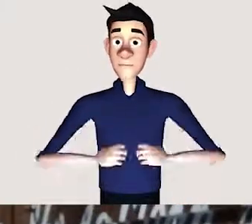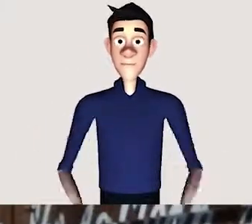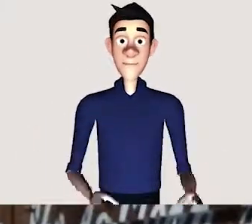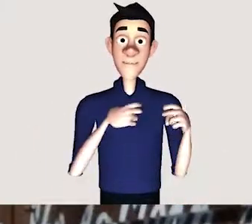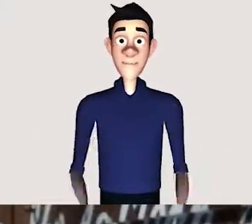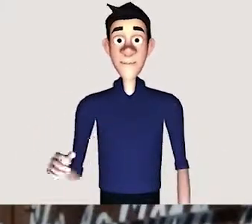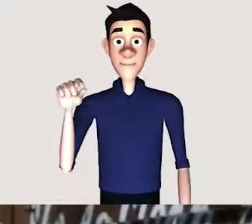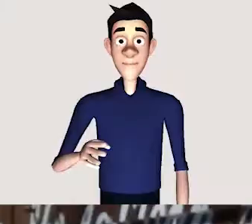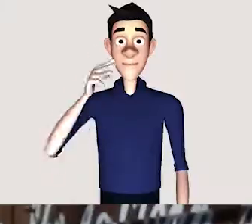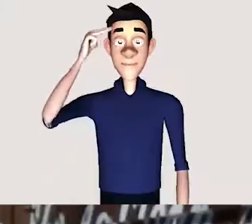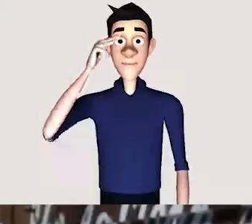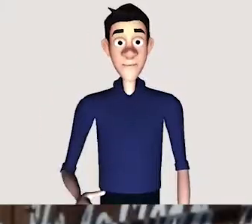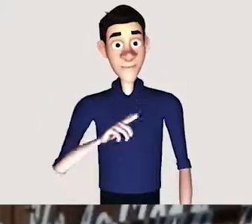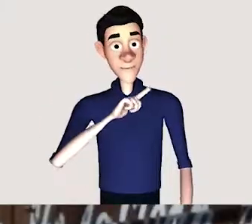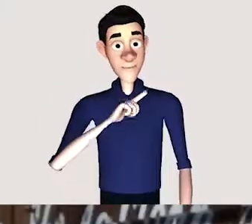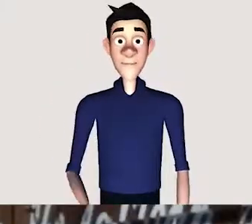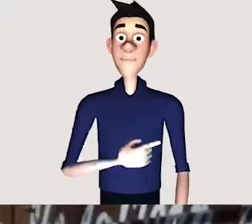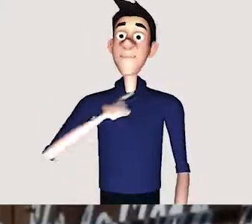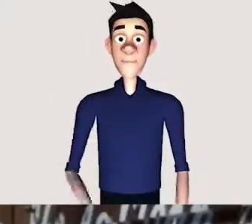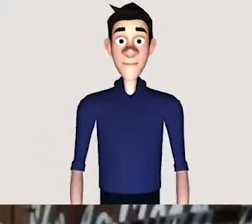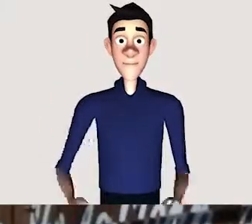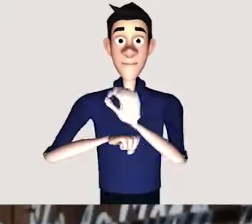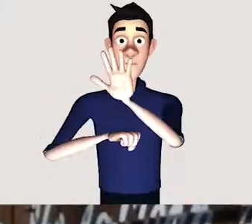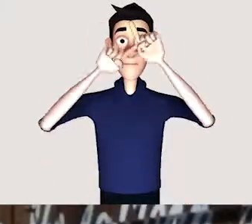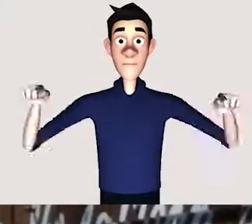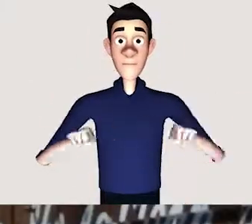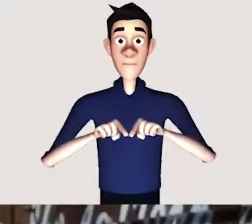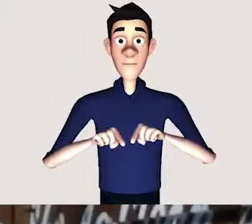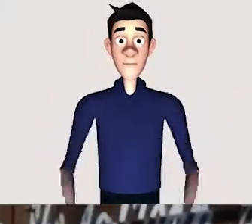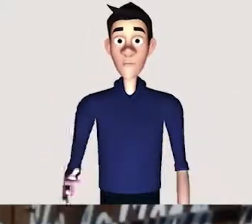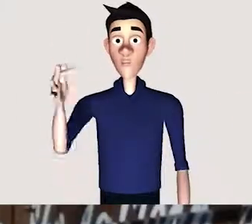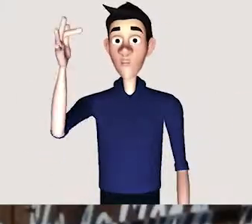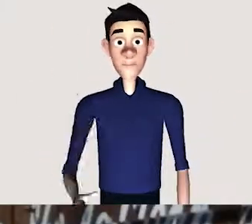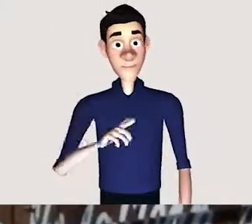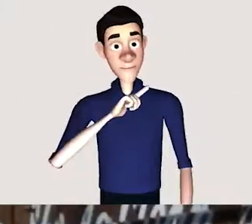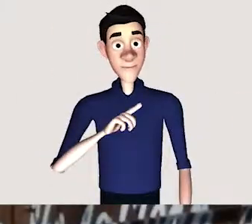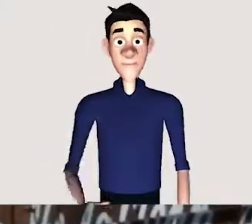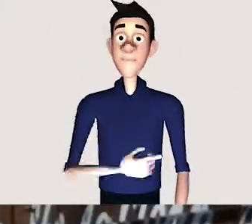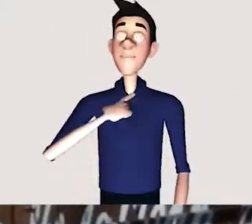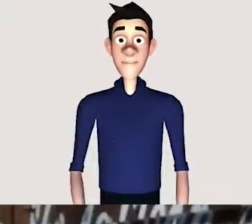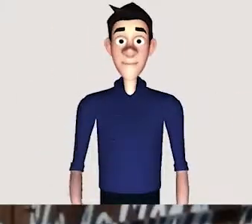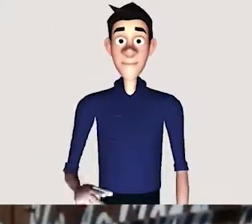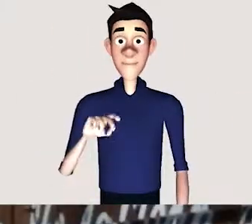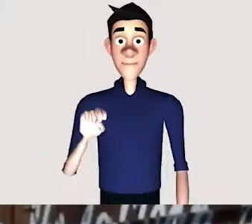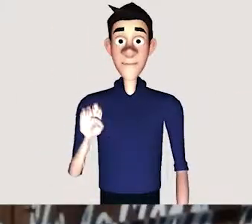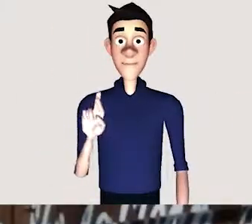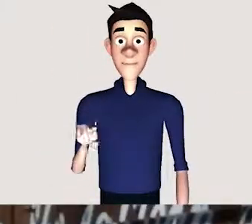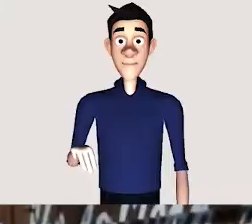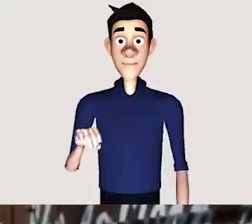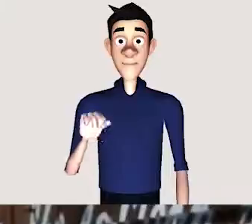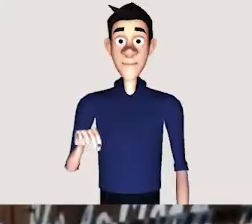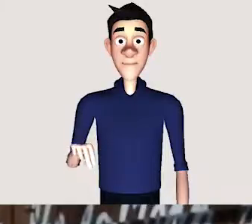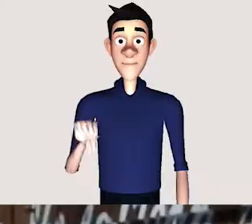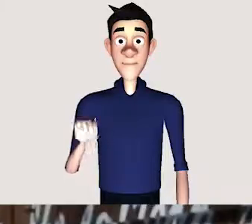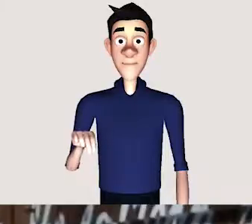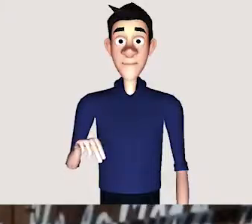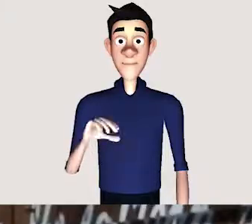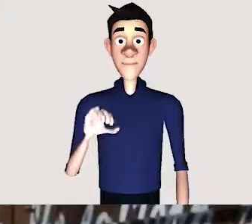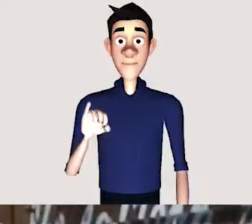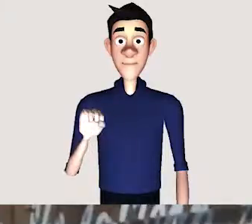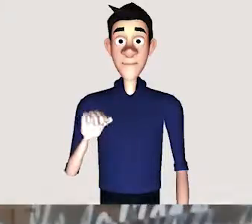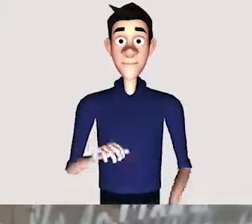tem desejos de projeção no futuro, tem desejos de permanência, de se colocar adiante. O que é